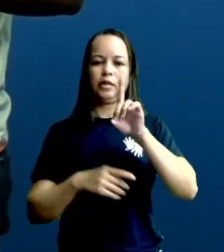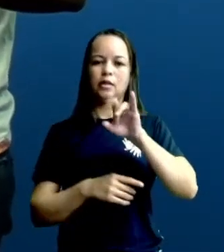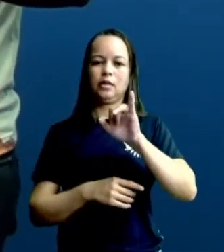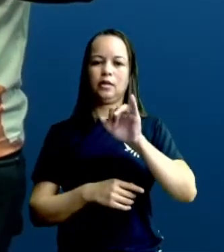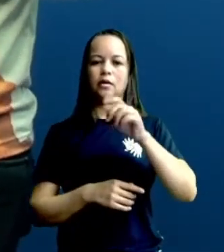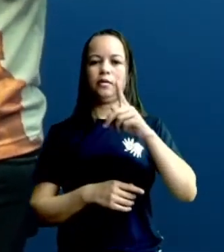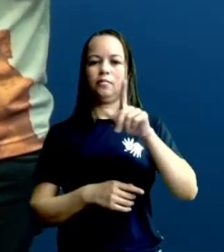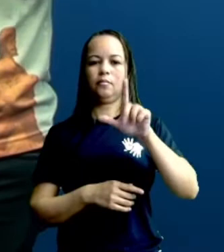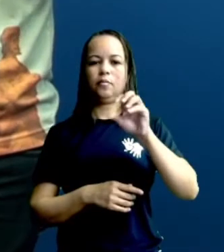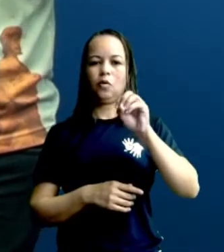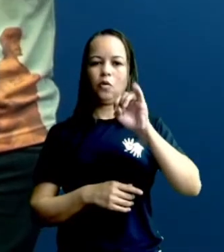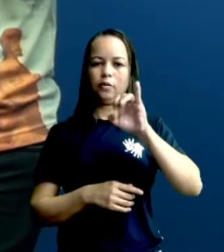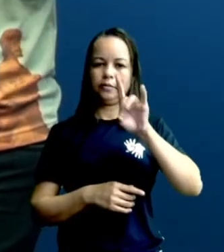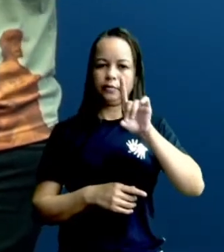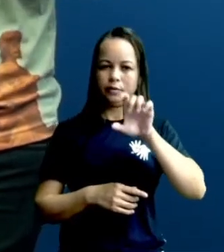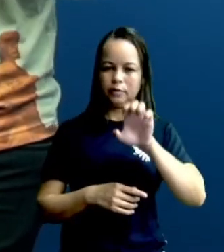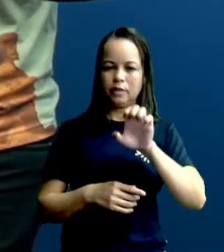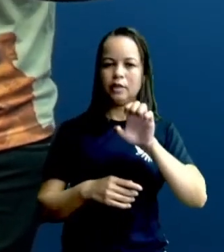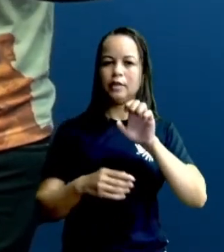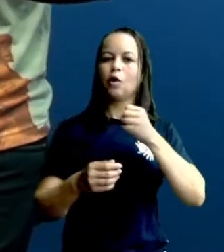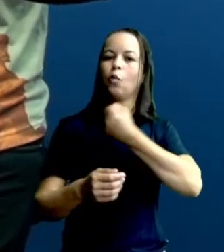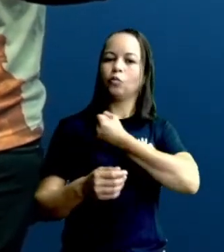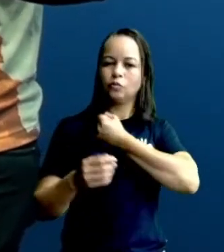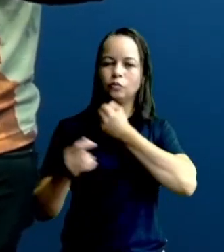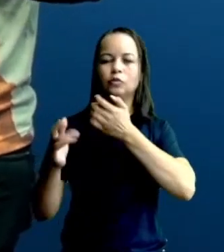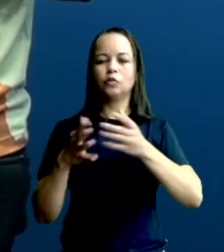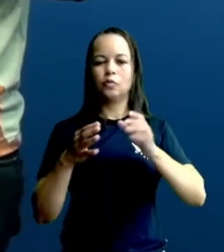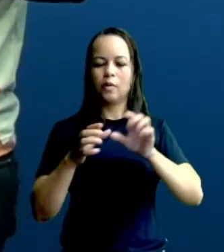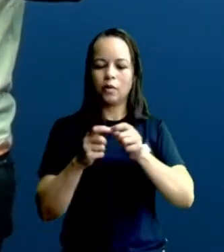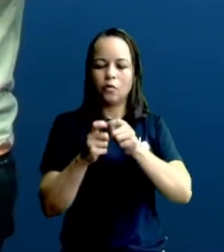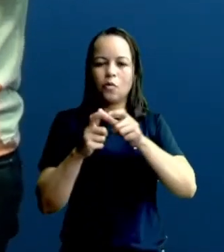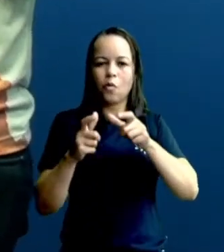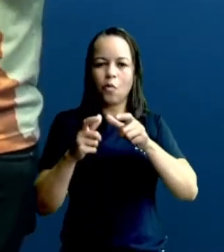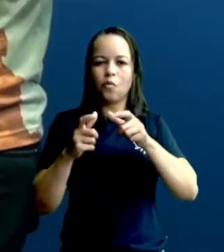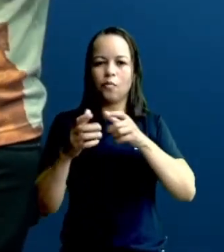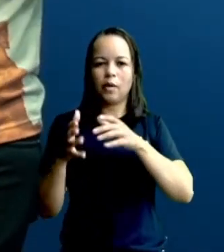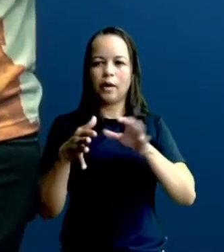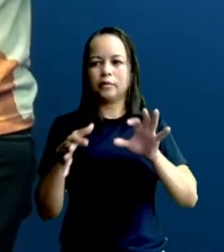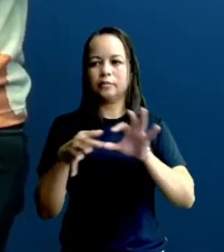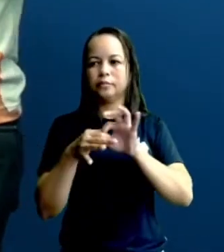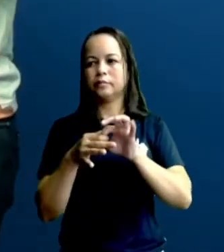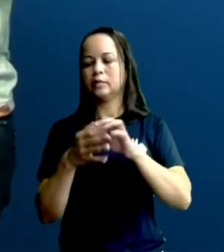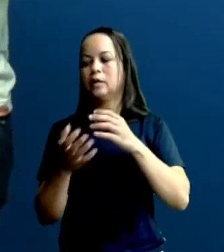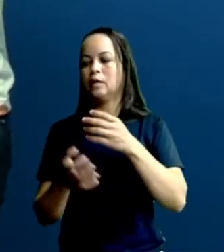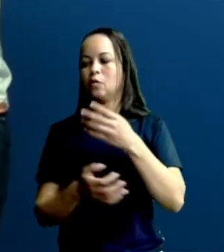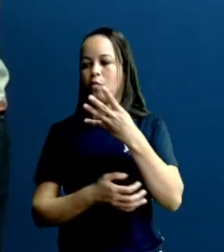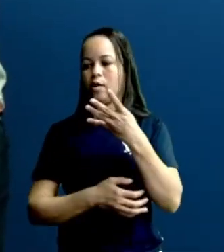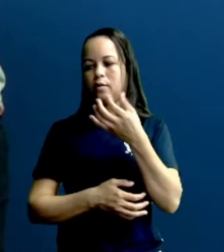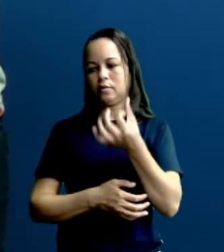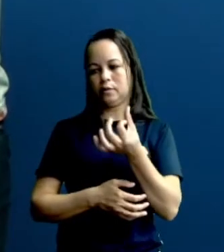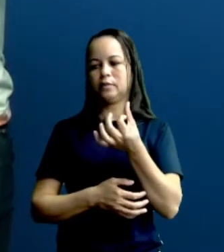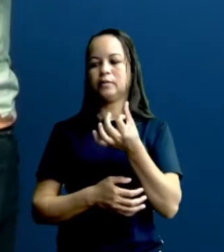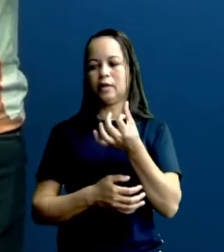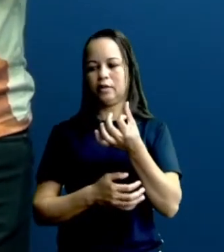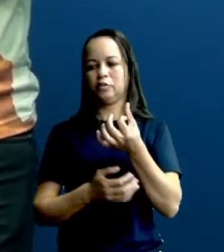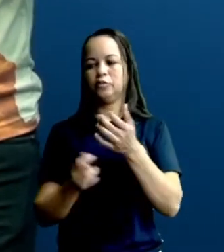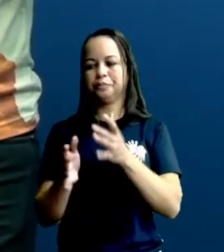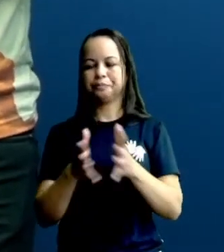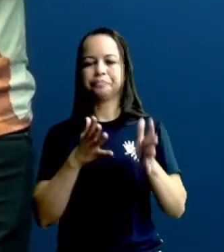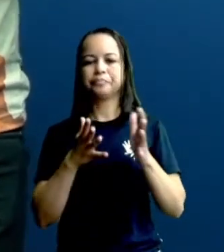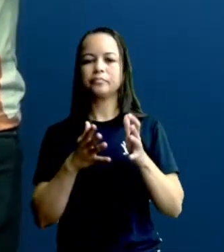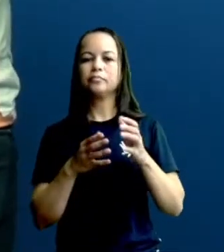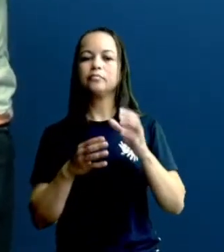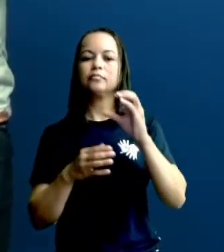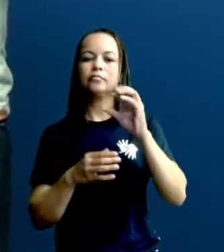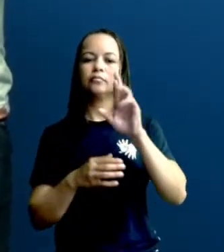diploide, com o número completo de cromossomos, os 46 pares de cromossomos. A partir de então,